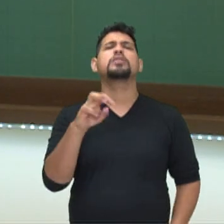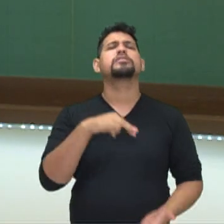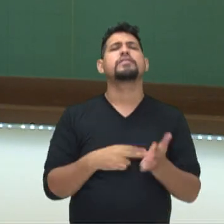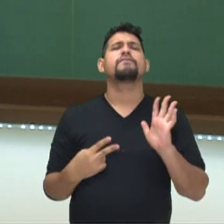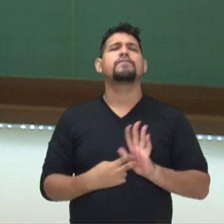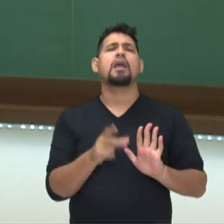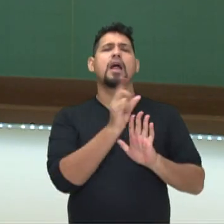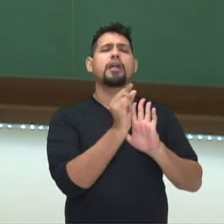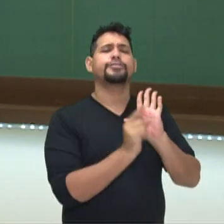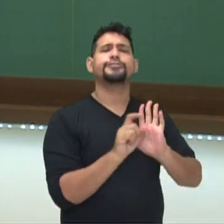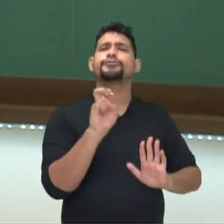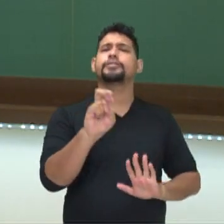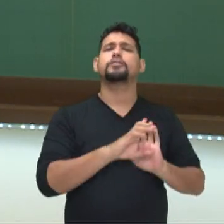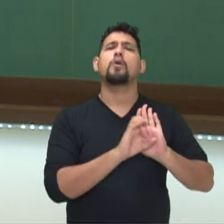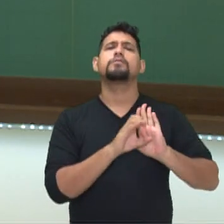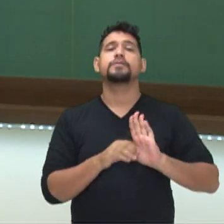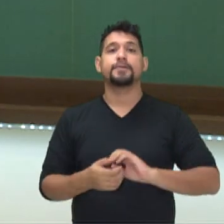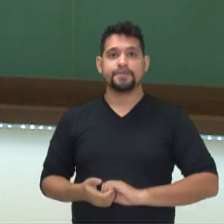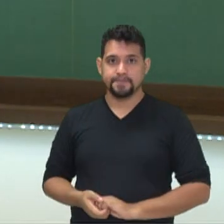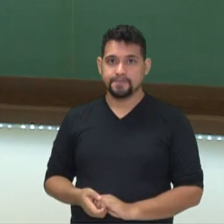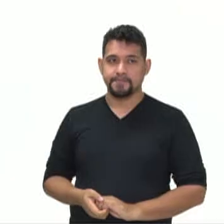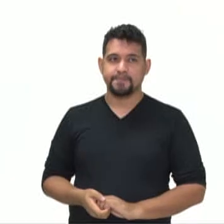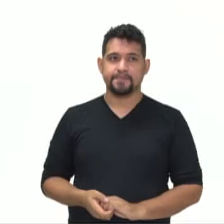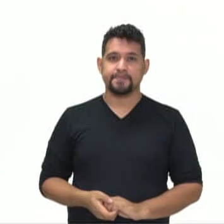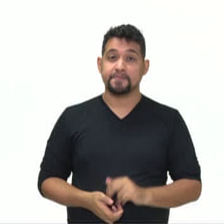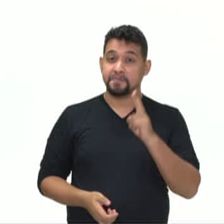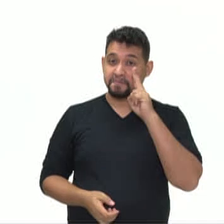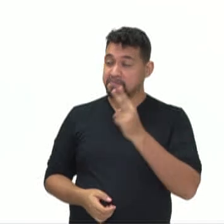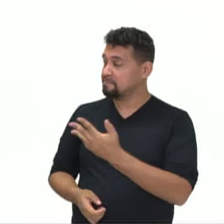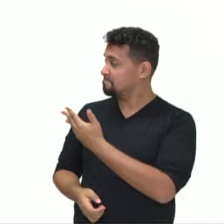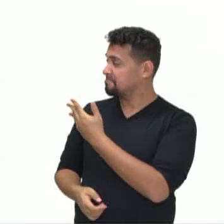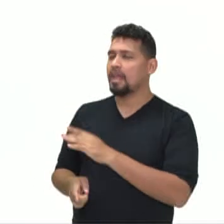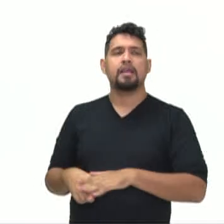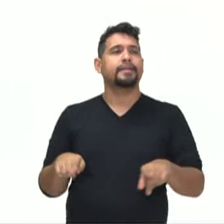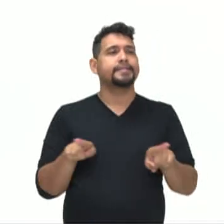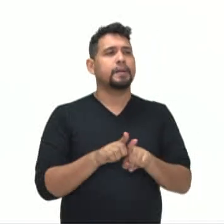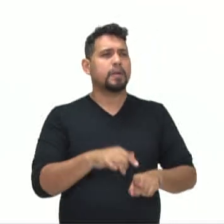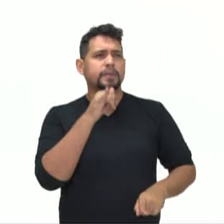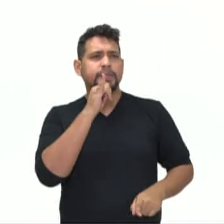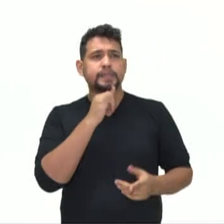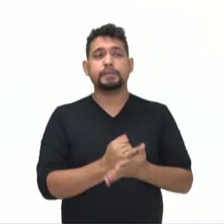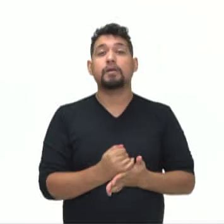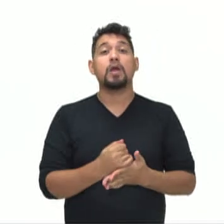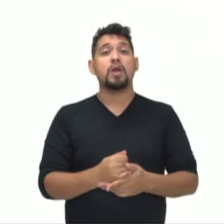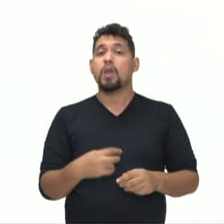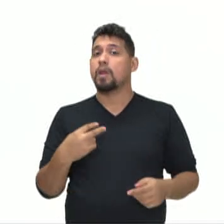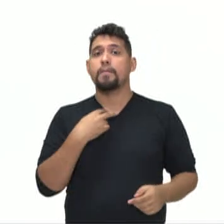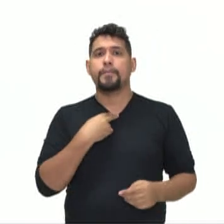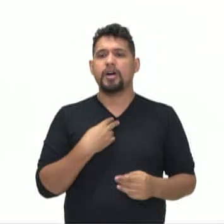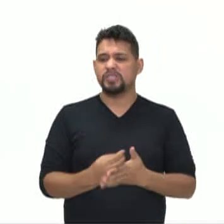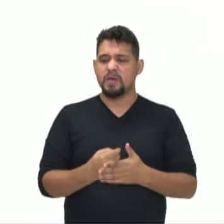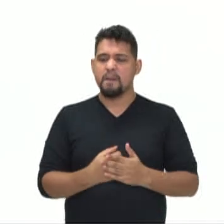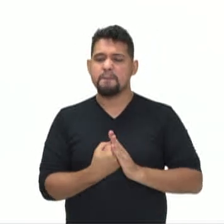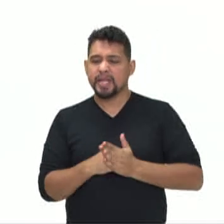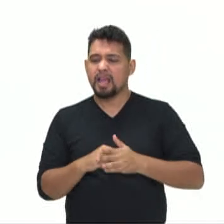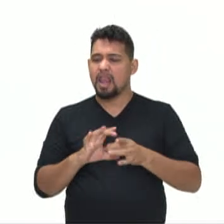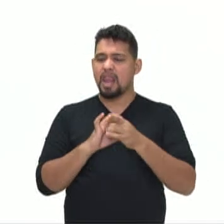que diz no artigo 5º da Constituição? É inviolável a liberdade de consciência e de